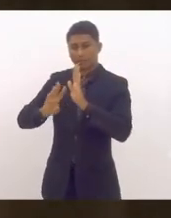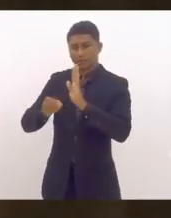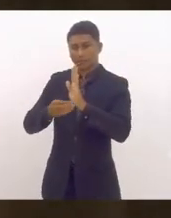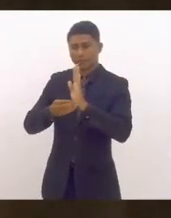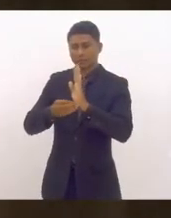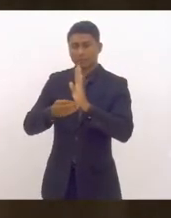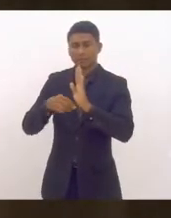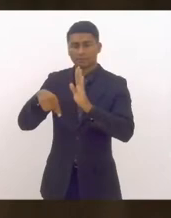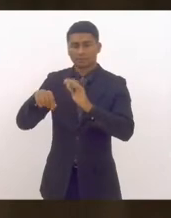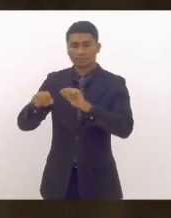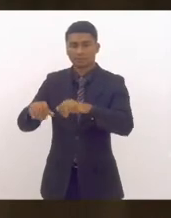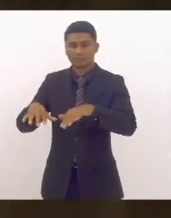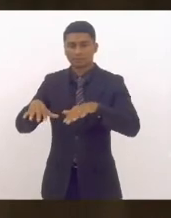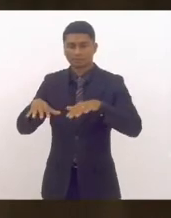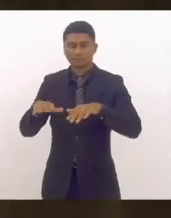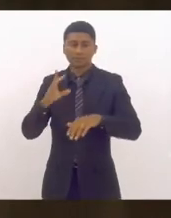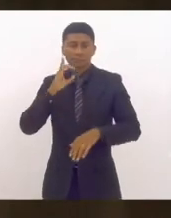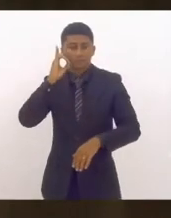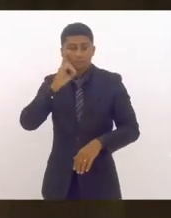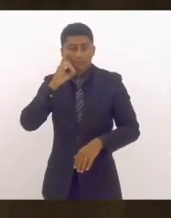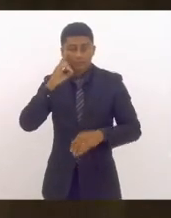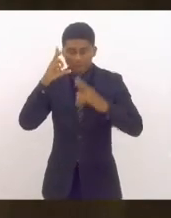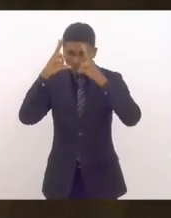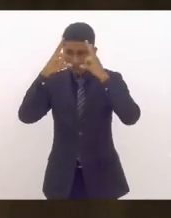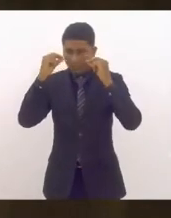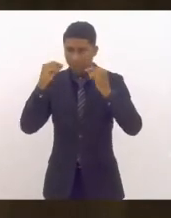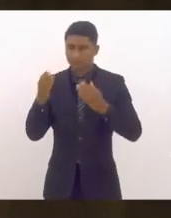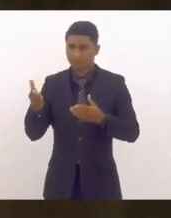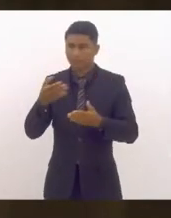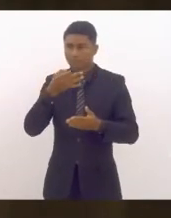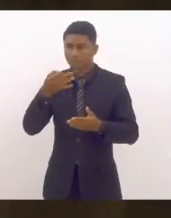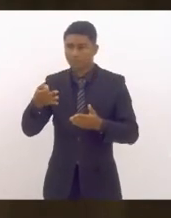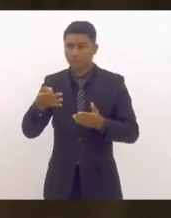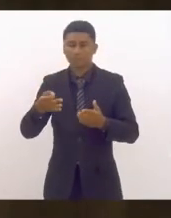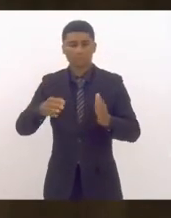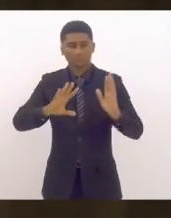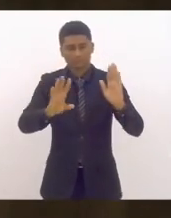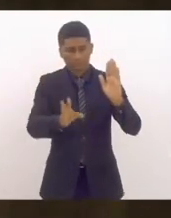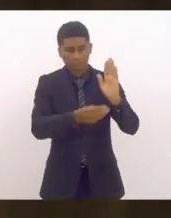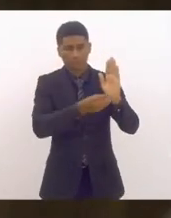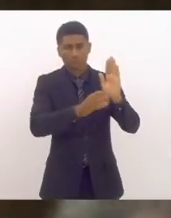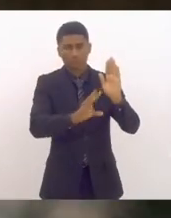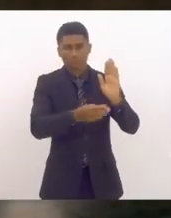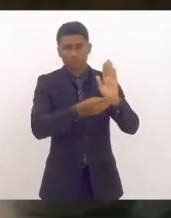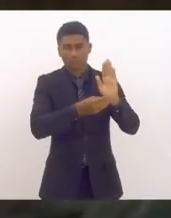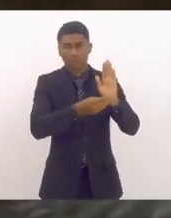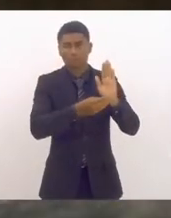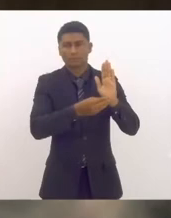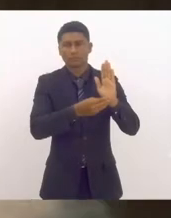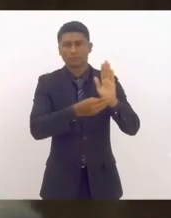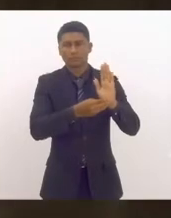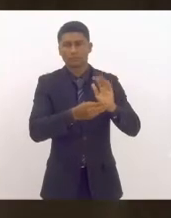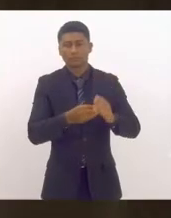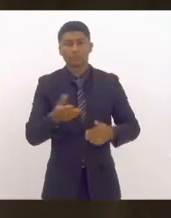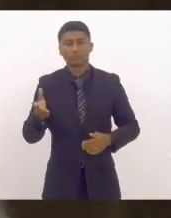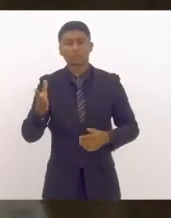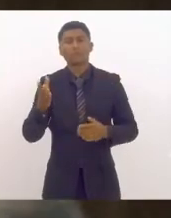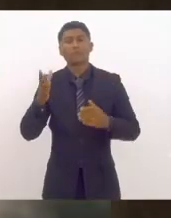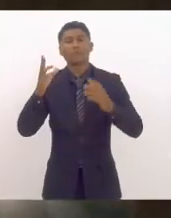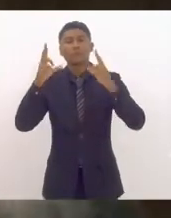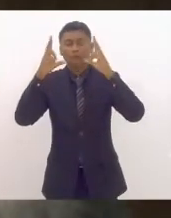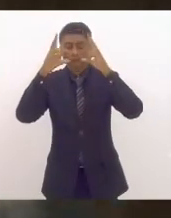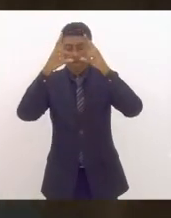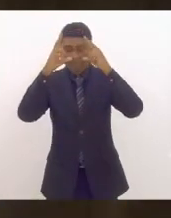sido colocada pela deputada enfermeira Rejane, que está sendo retirada. Deputada enfermeira Rejane está